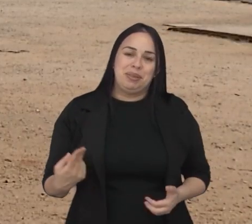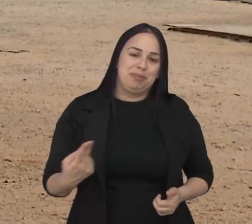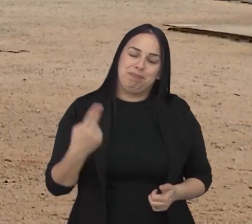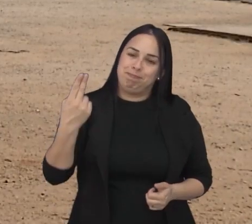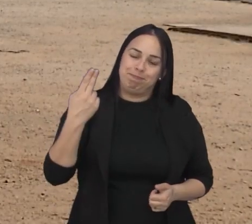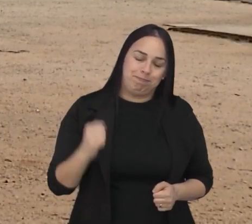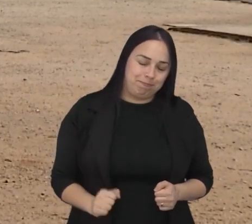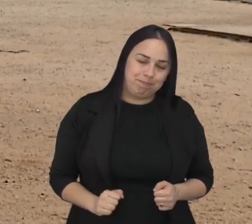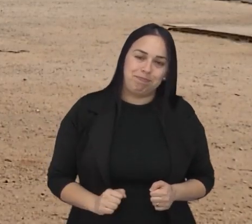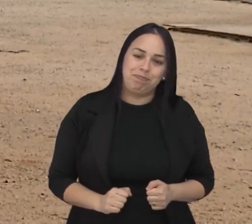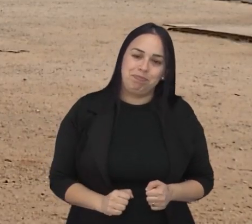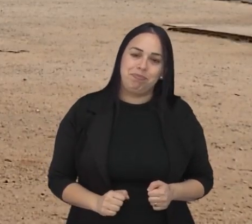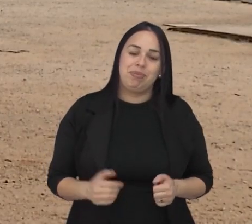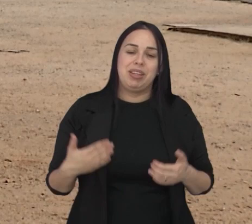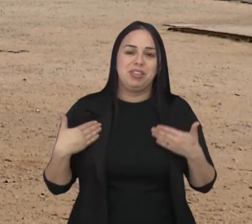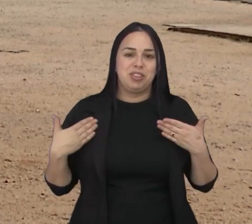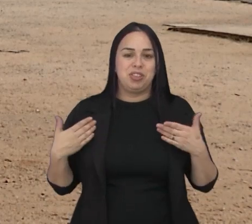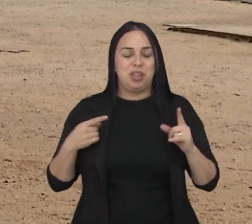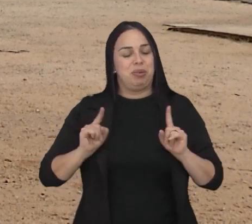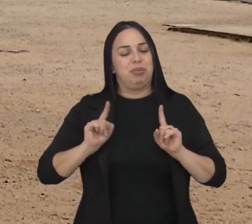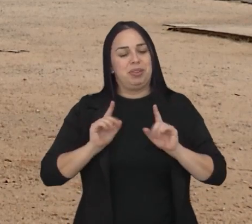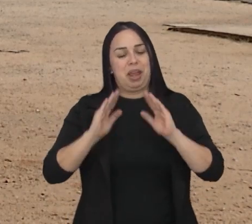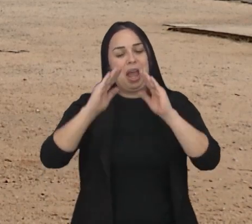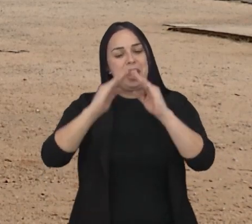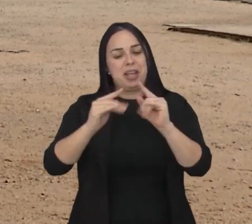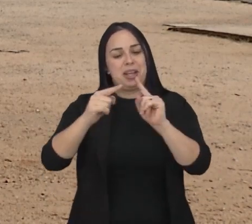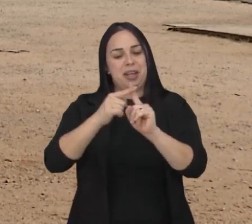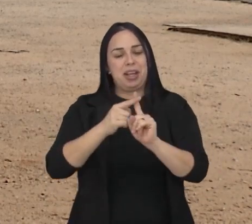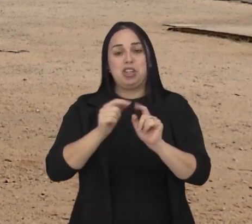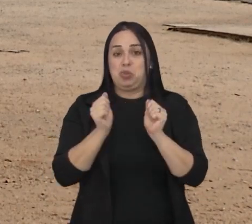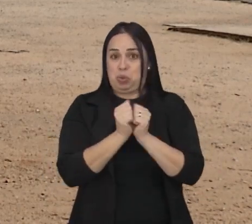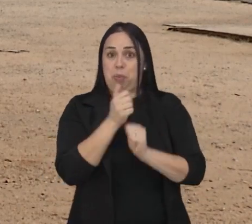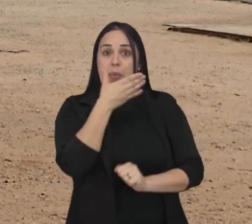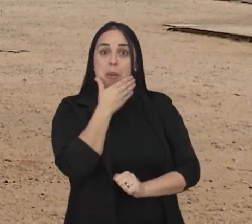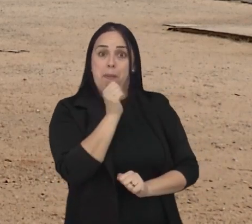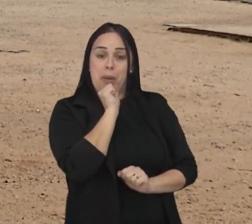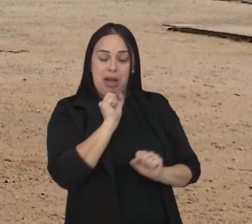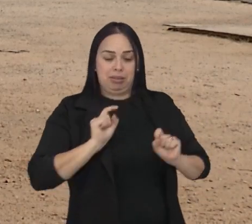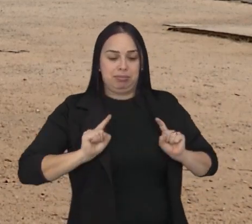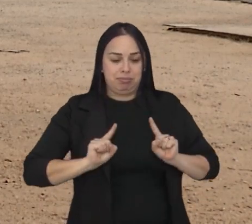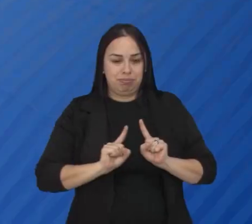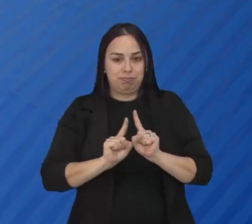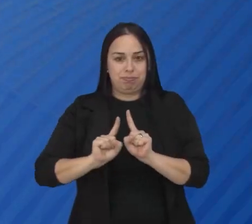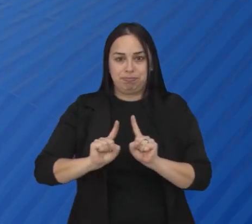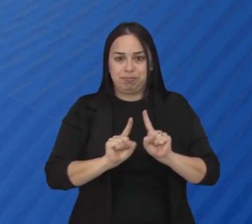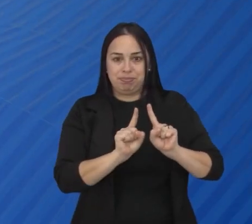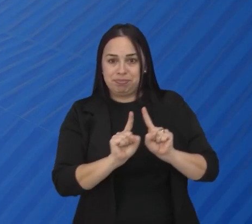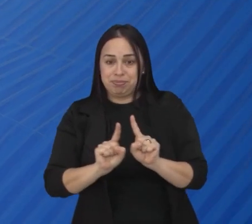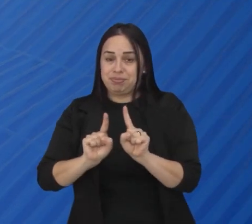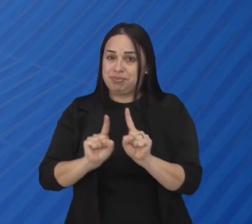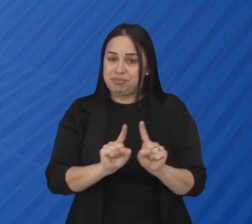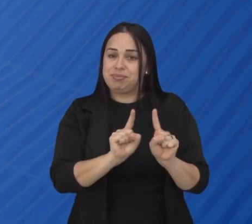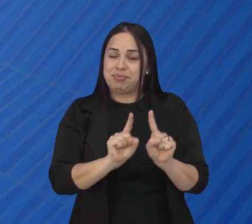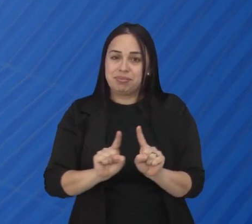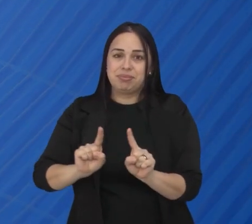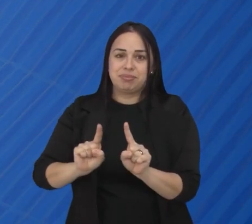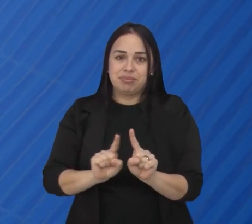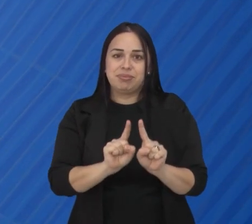mensurar para você a emoção de estar entrando na igreja com o meu pai fazendo a vontade dele, de